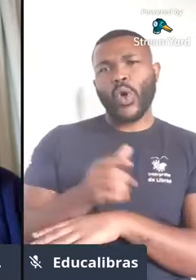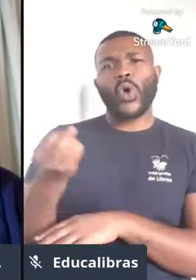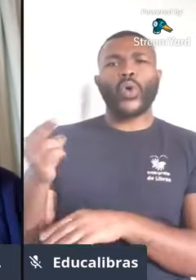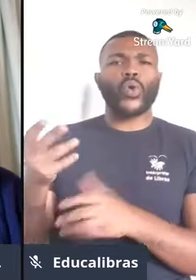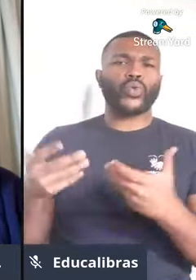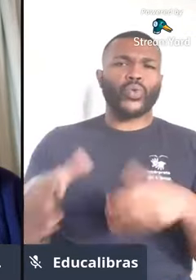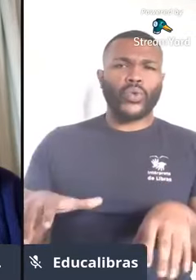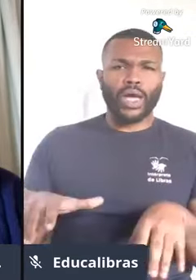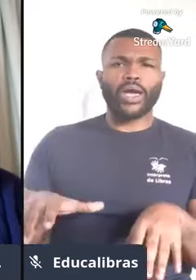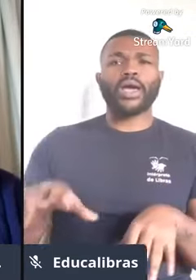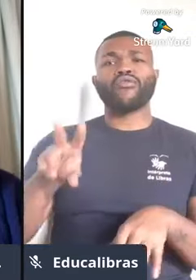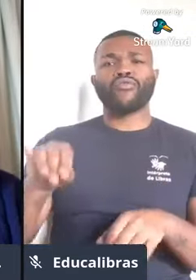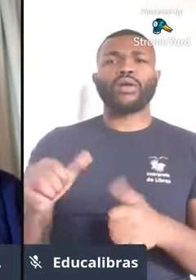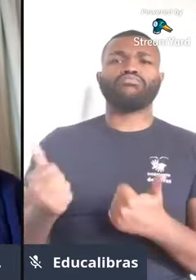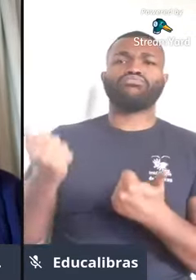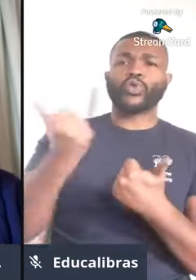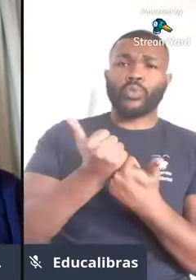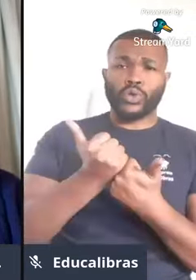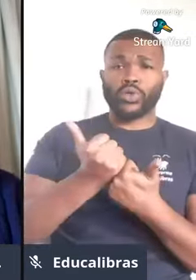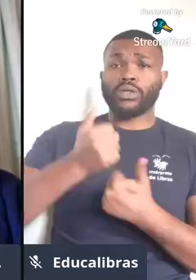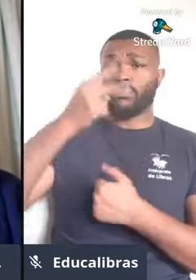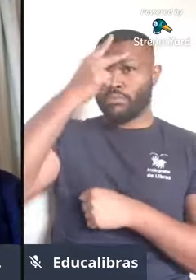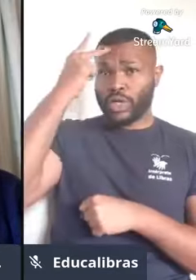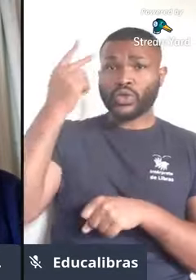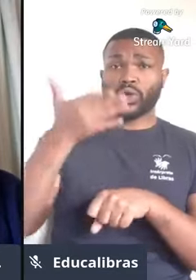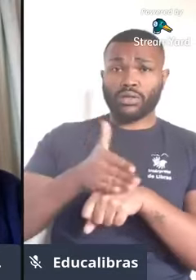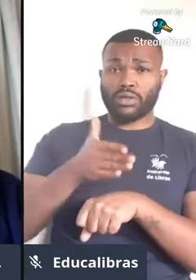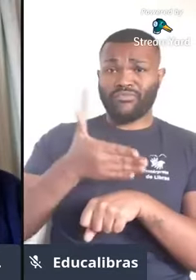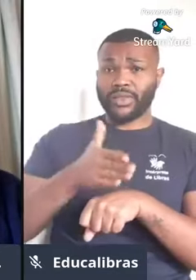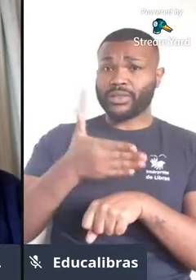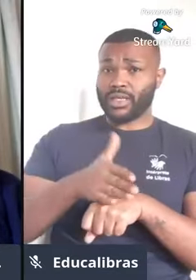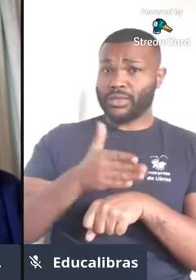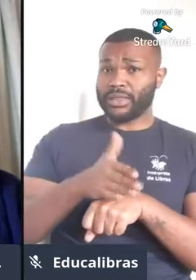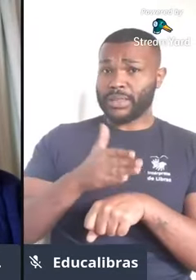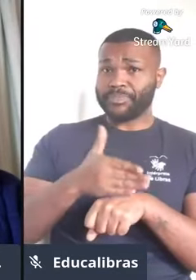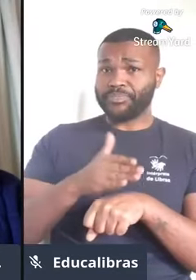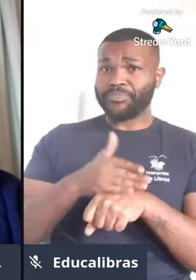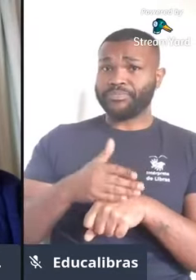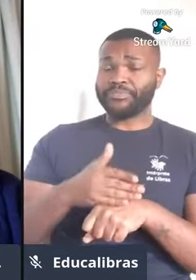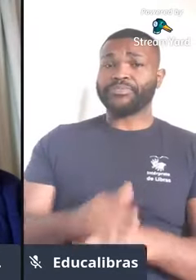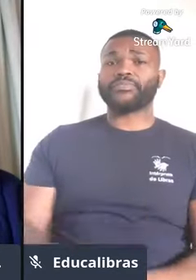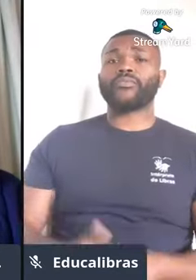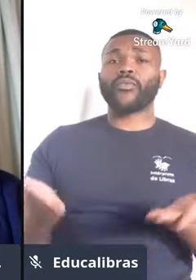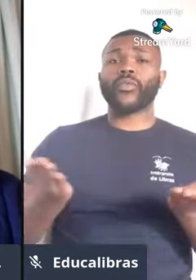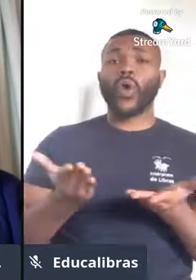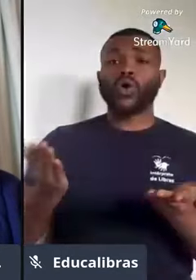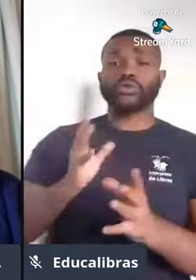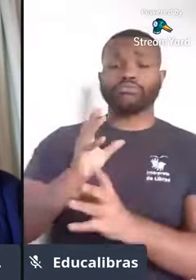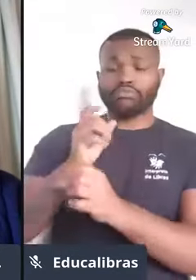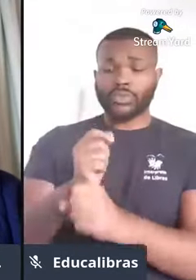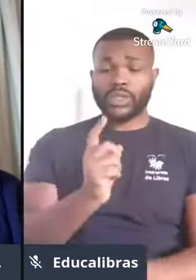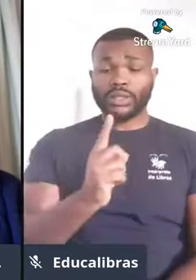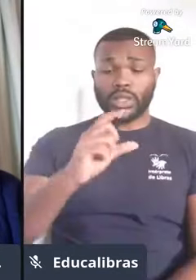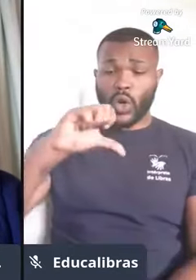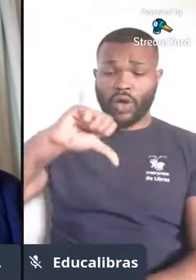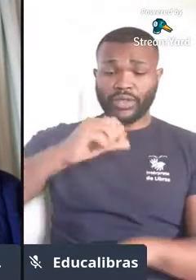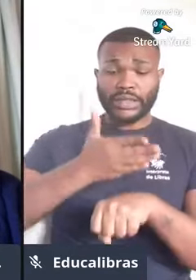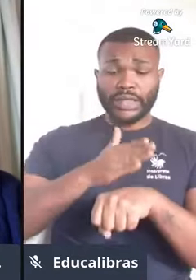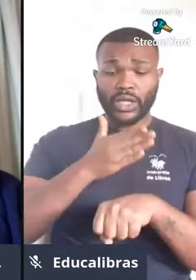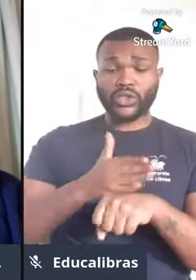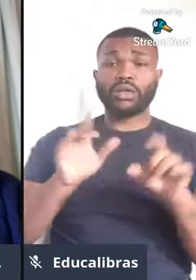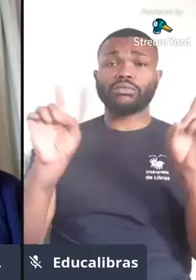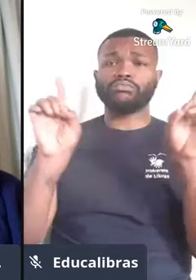vamos substituí-los por estagiários com deficiência. Então, hoje nós temos 19 estagiários com deficiência, a gente vê